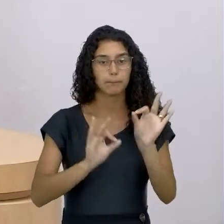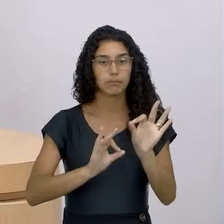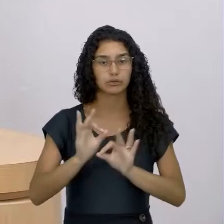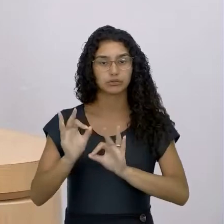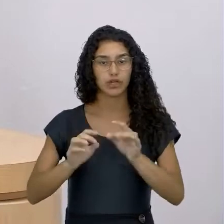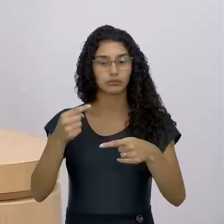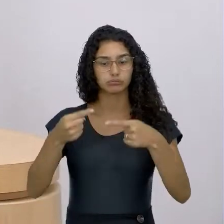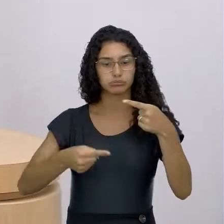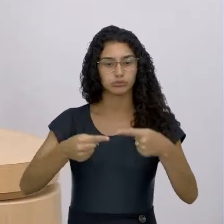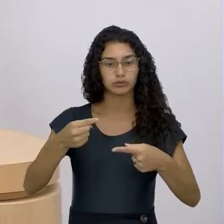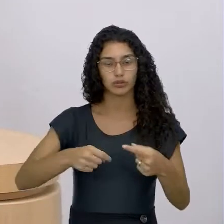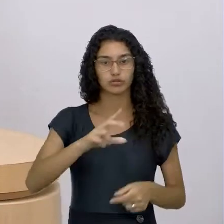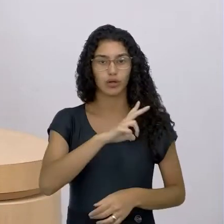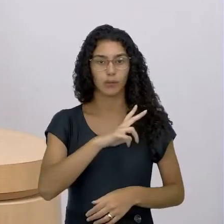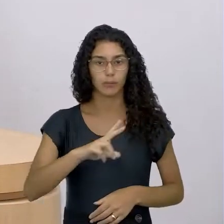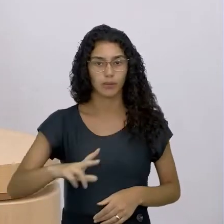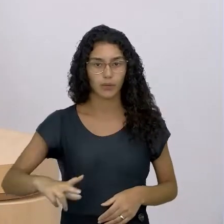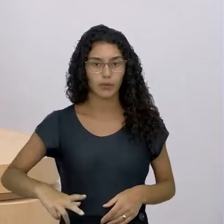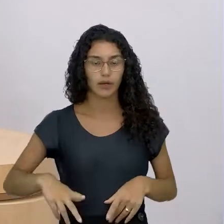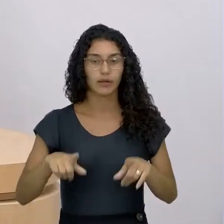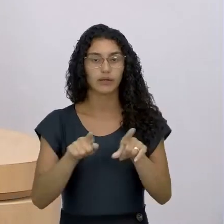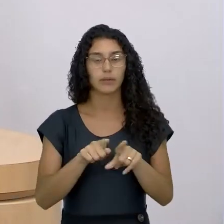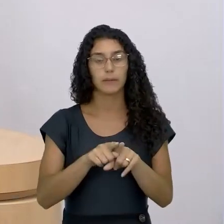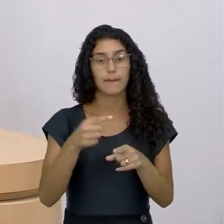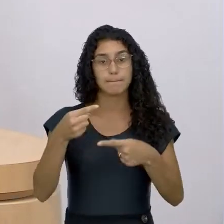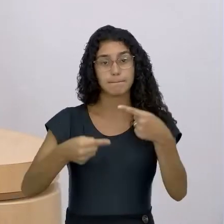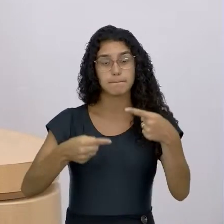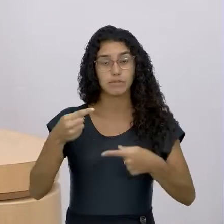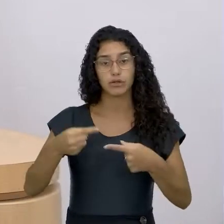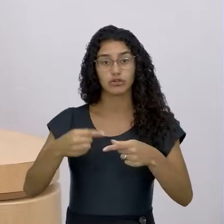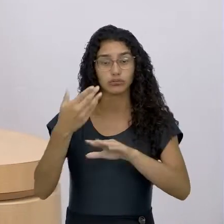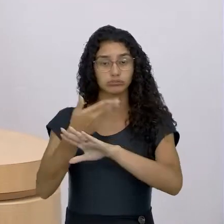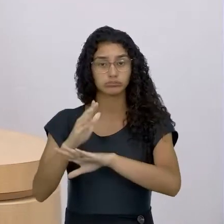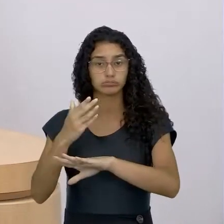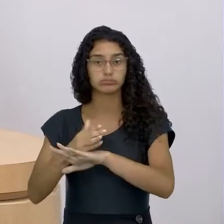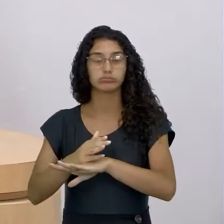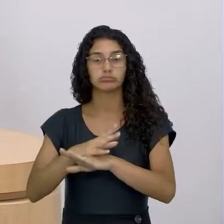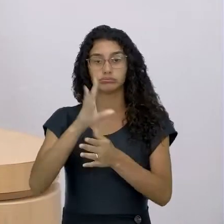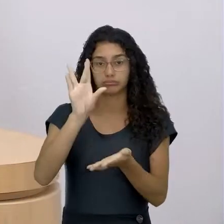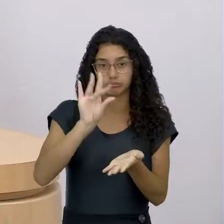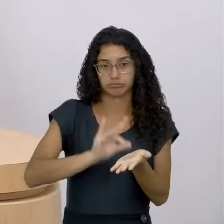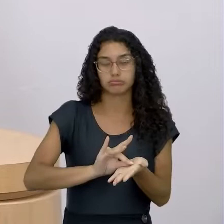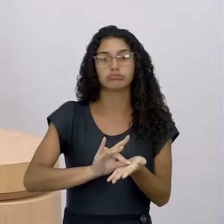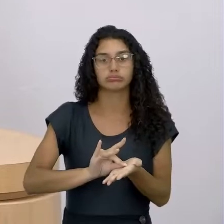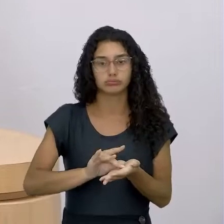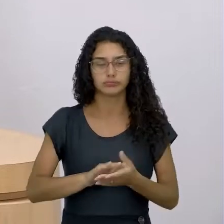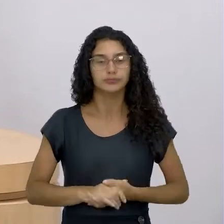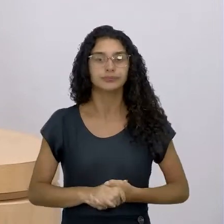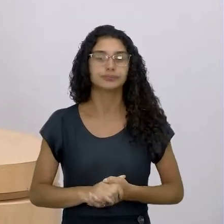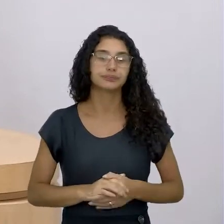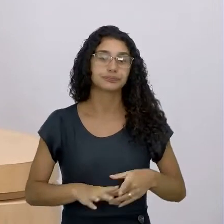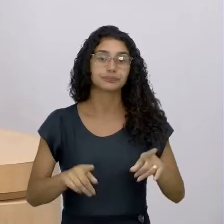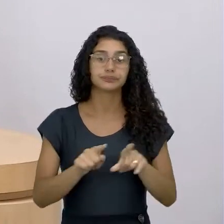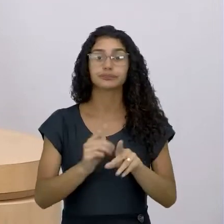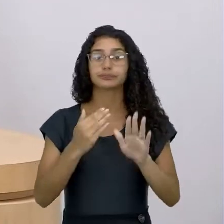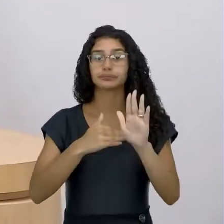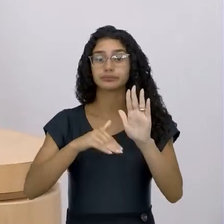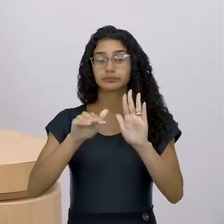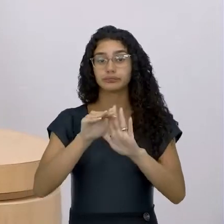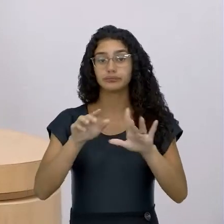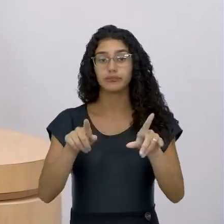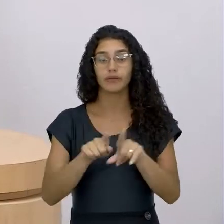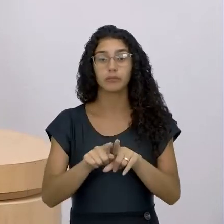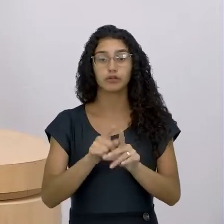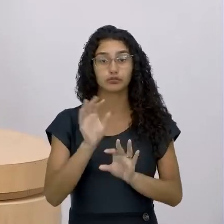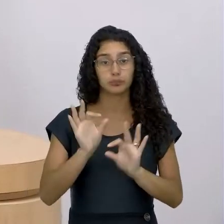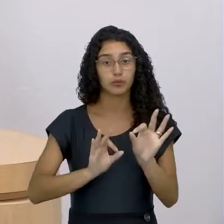projetos, de políticas públicas, de políticas de ação afirmativa, enfim, e mais recentemente